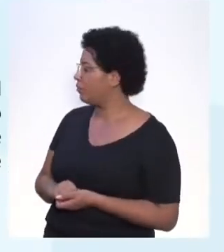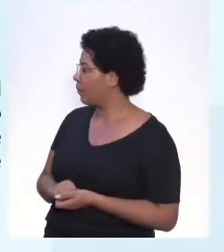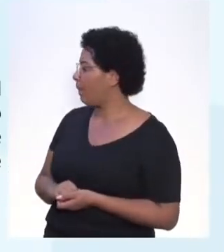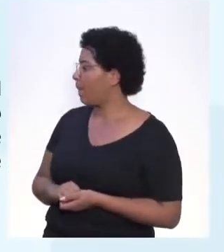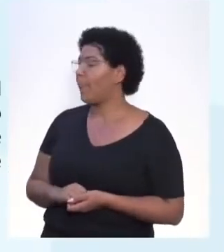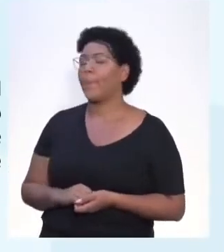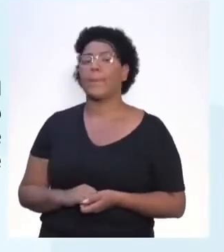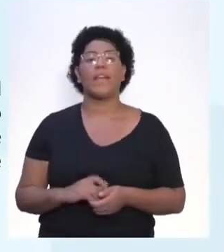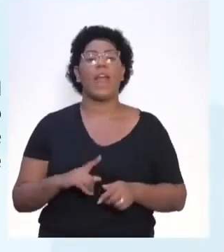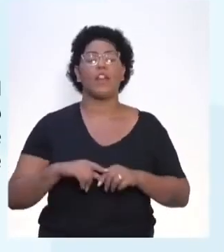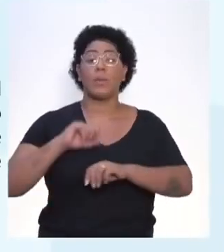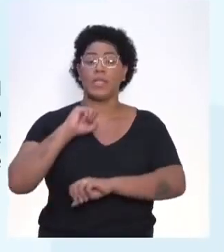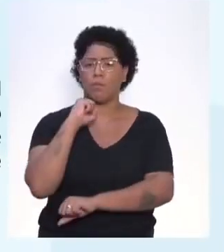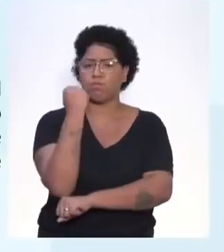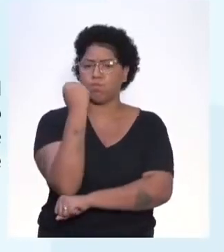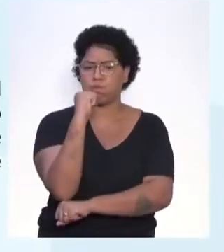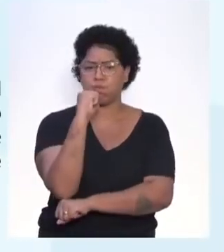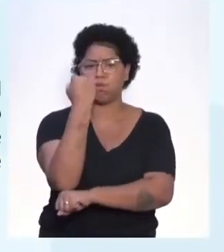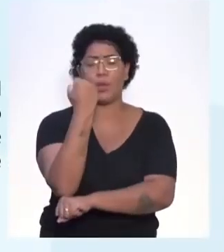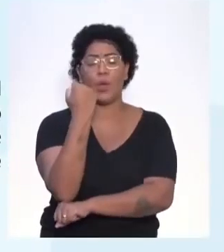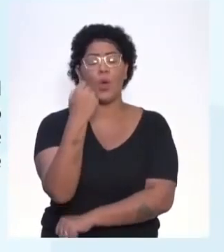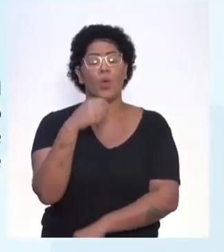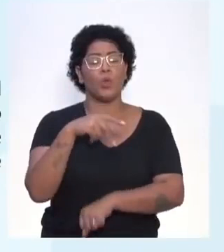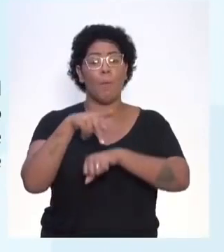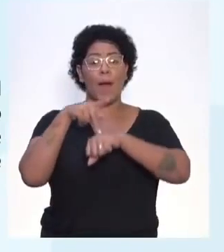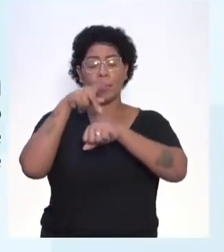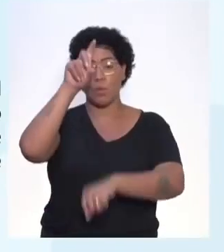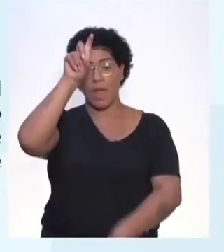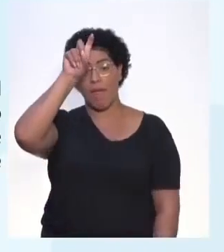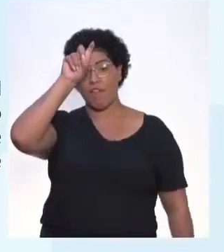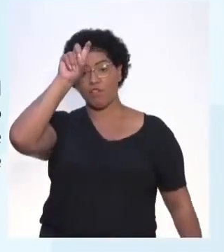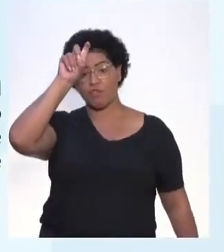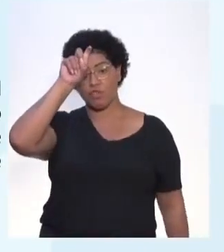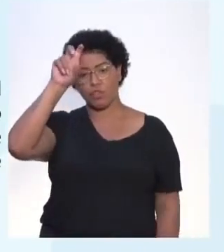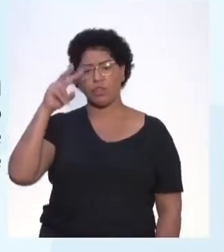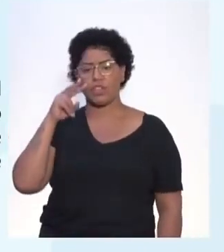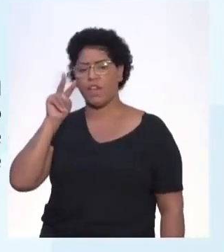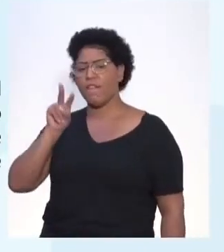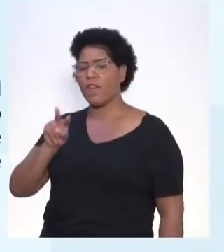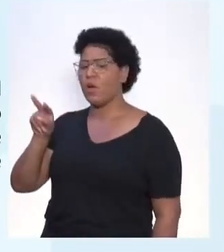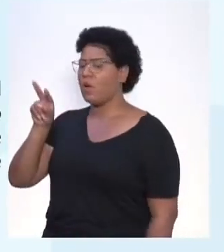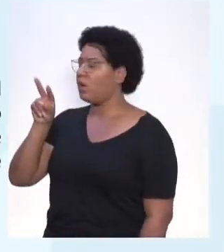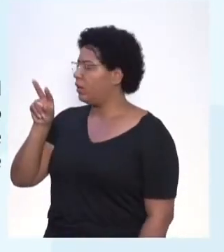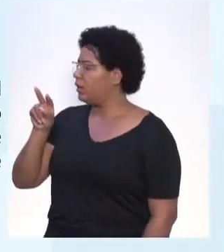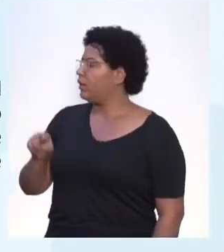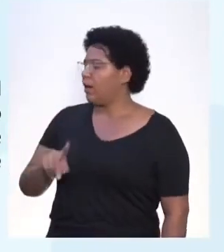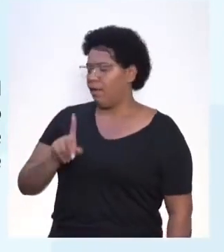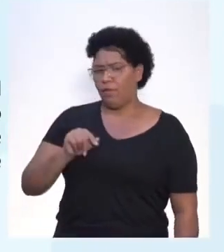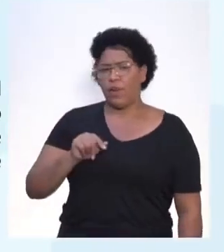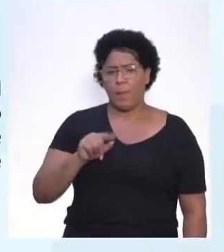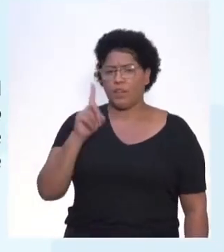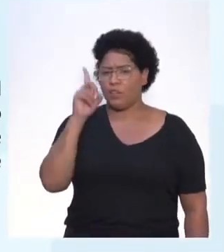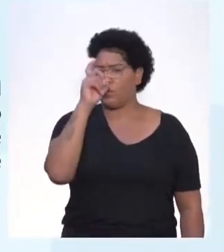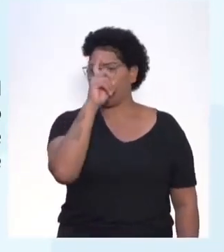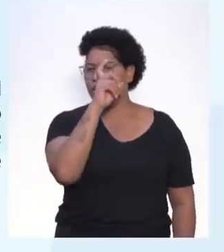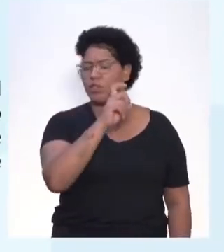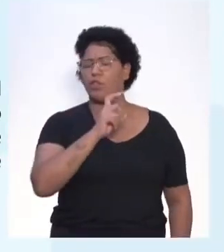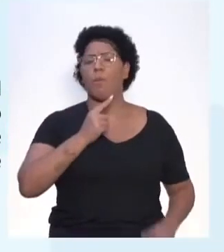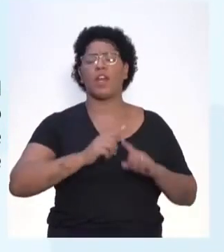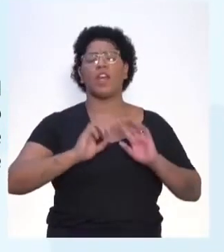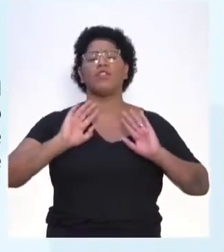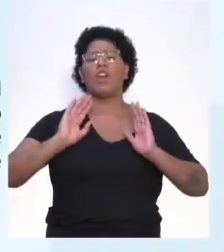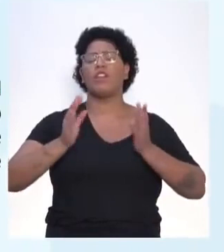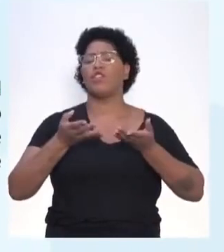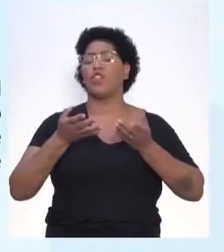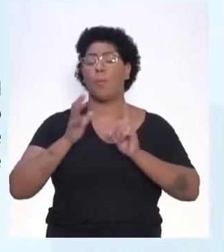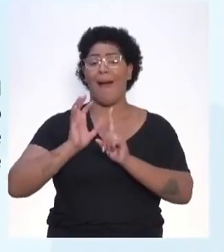resistência e libertação do Egito. Então, vocês vejam que a questão do Sudão é bastante complicada, né? Já havia uma influência